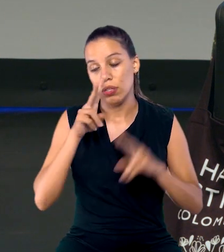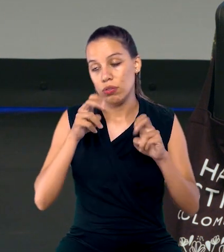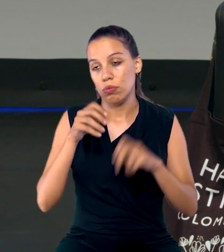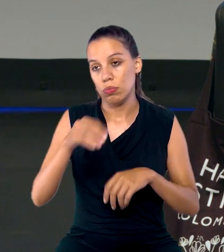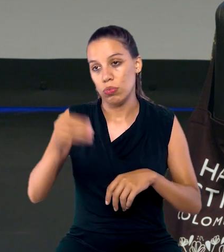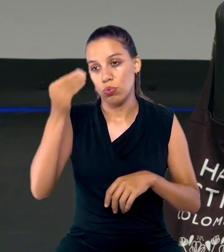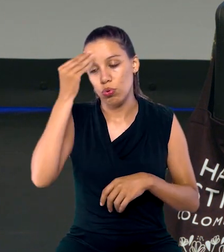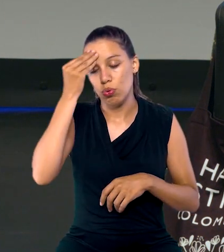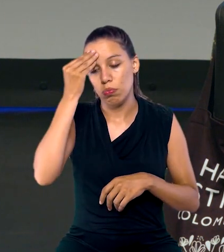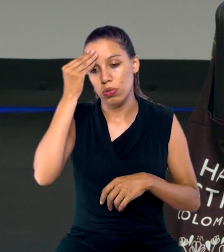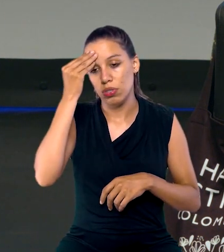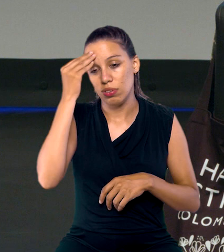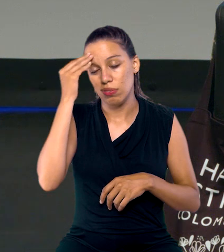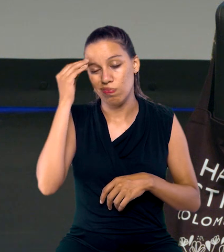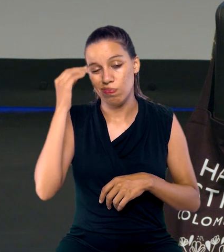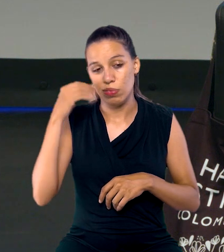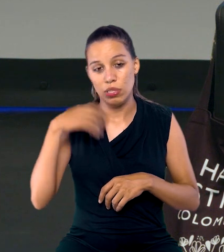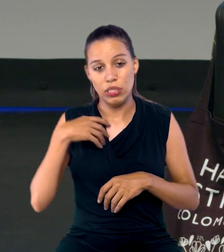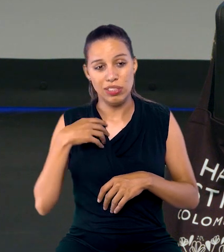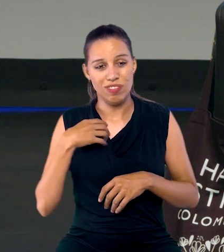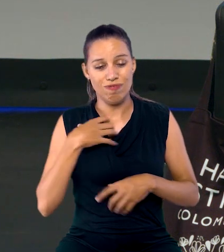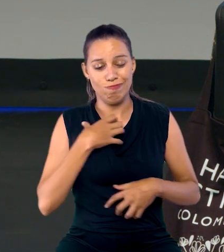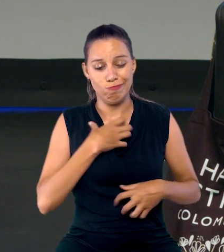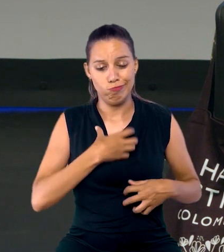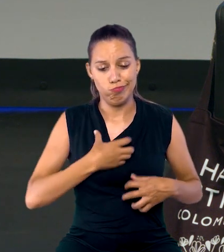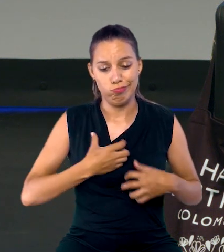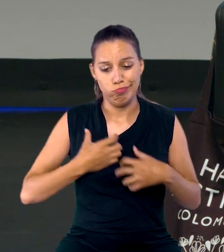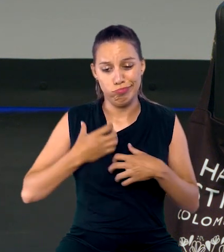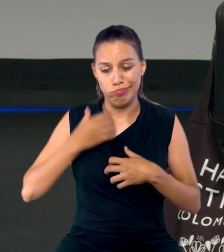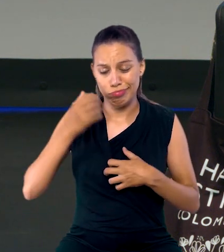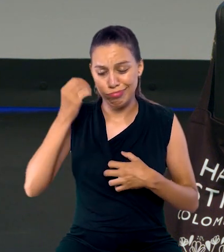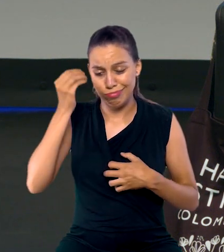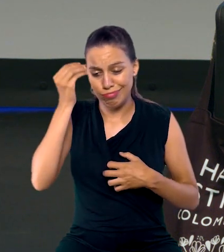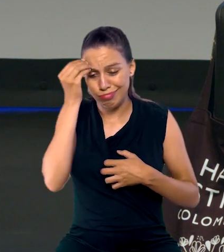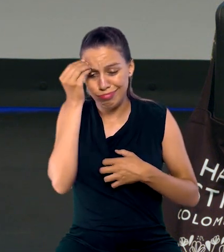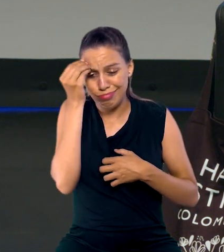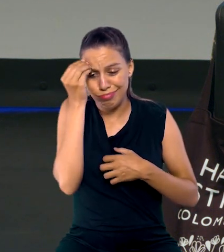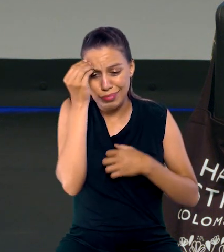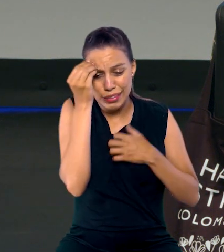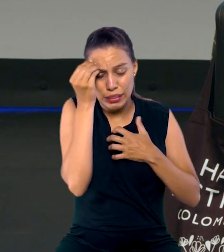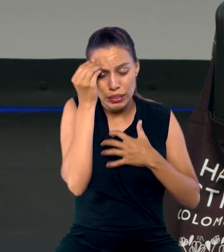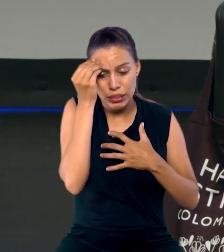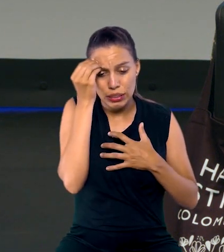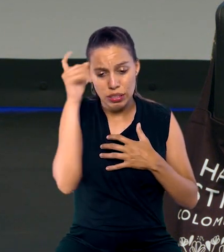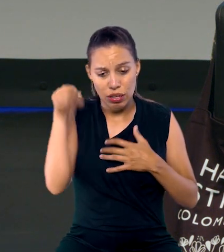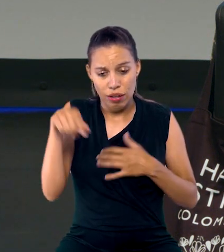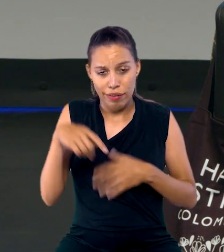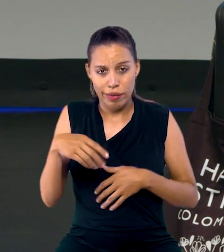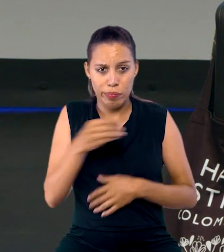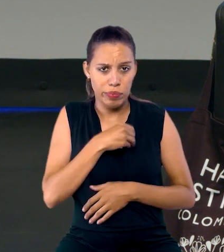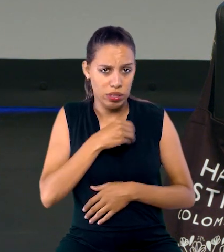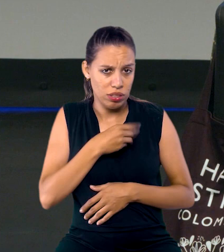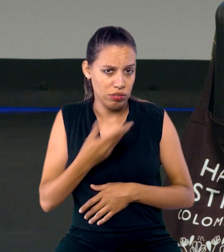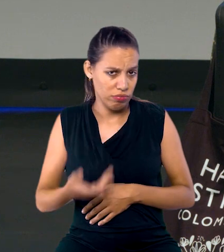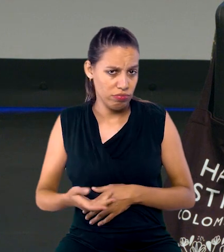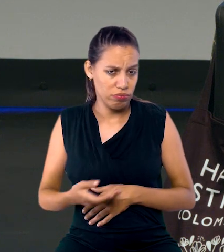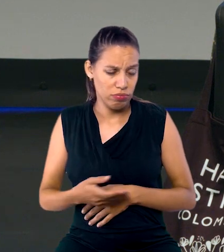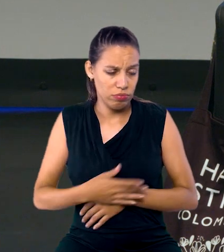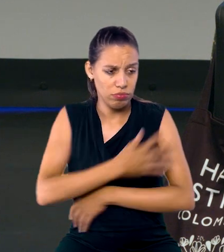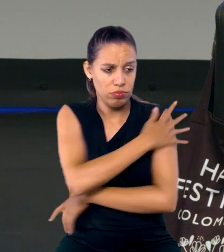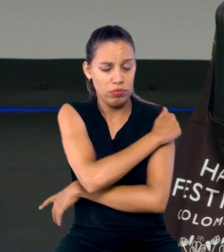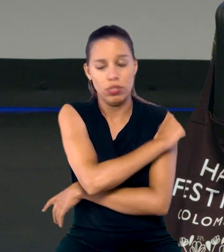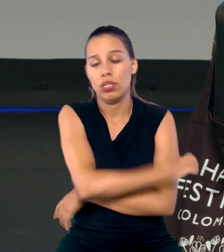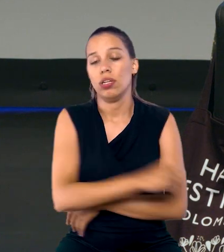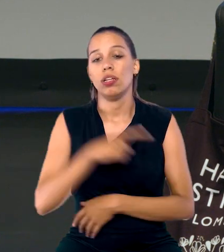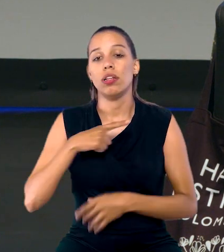se sente bem mal e aí quitou a culpa. Segue para o próximo pecado, né, para o próximo crime. Então, tem uma frase,